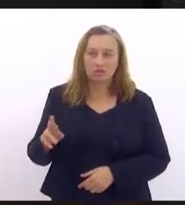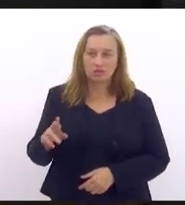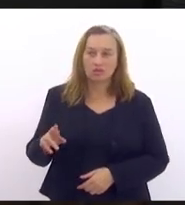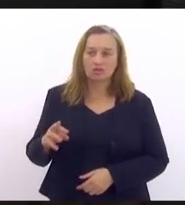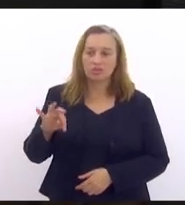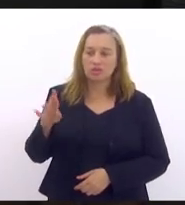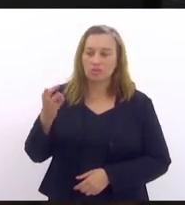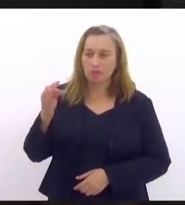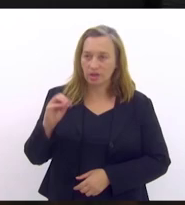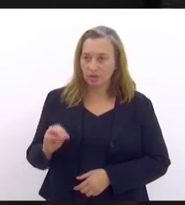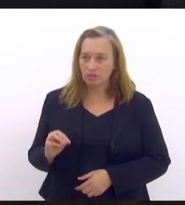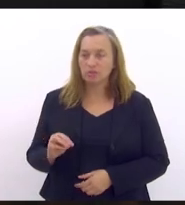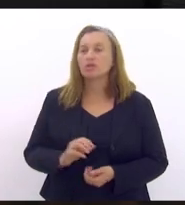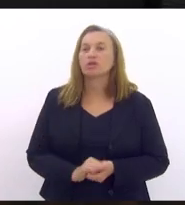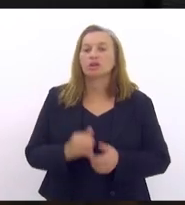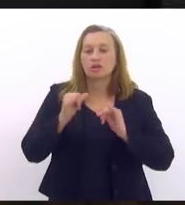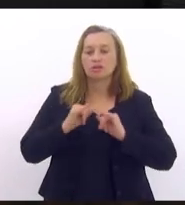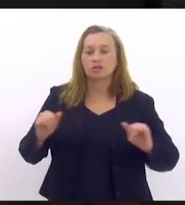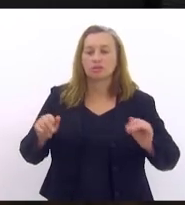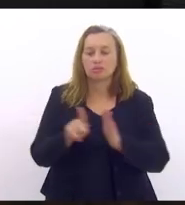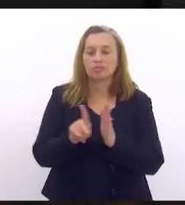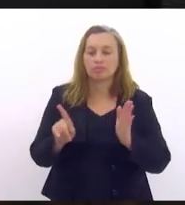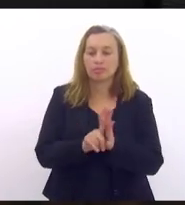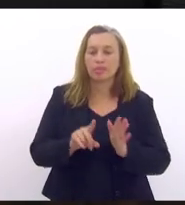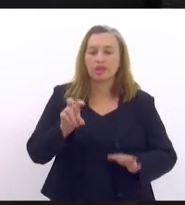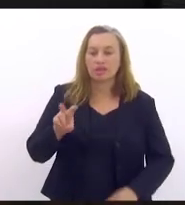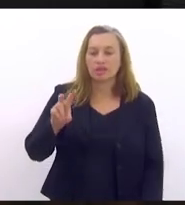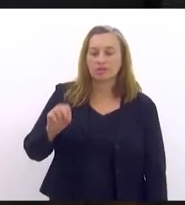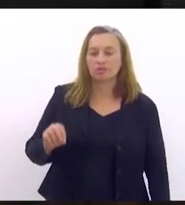Alberto. Anuncio o projeto de lei número